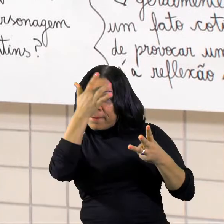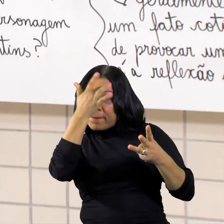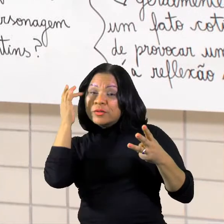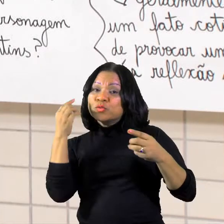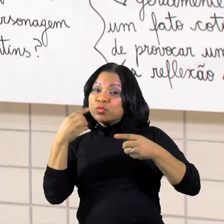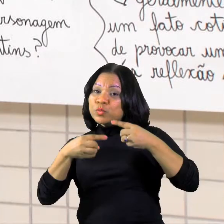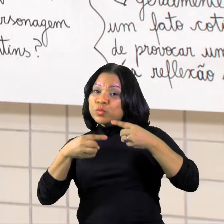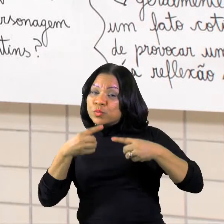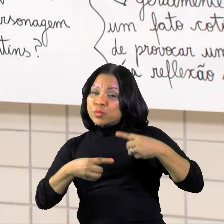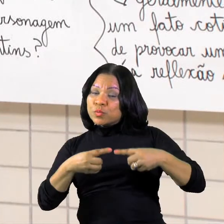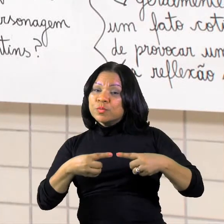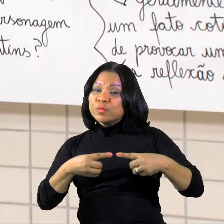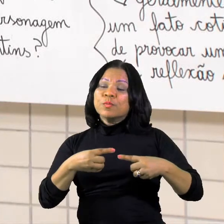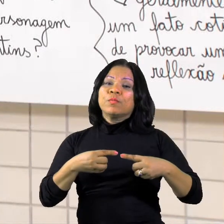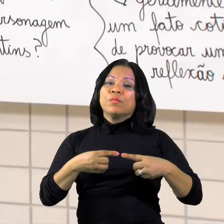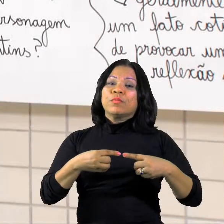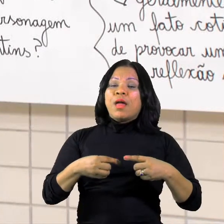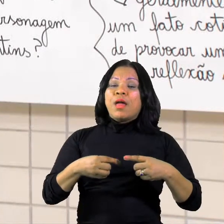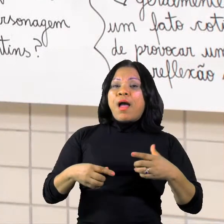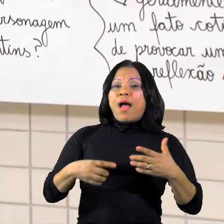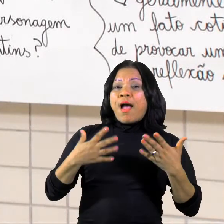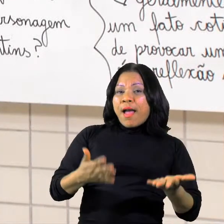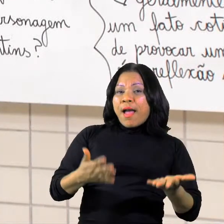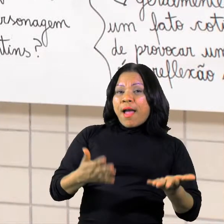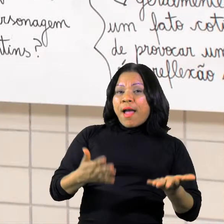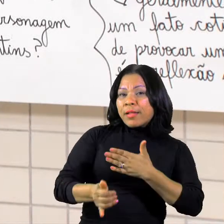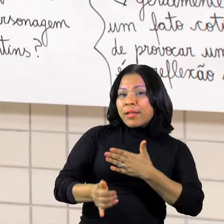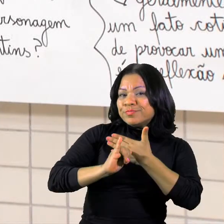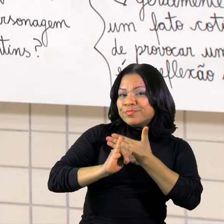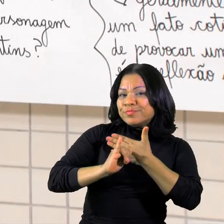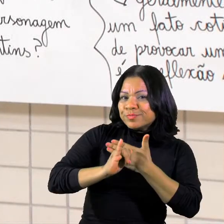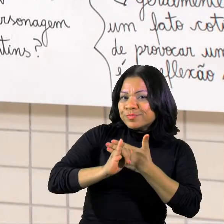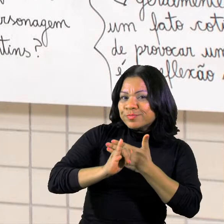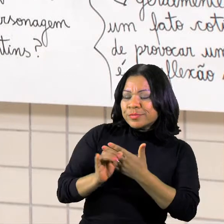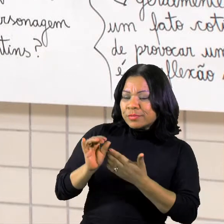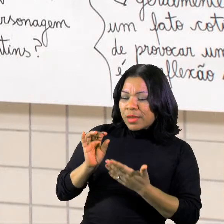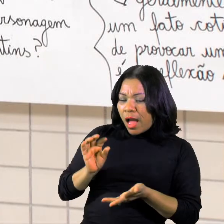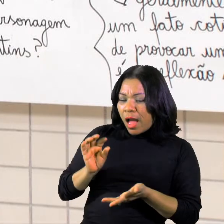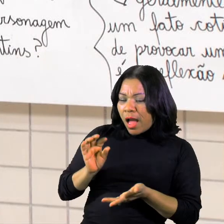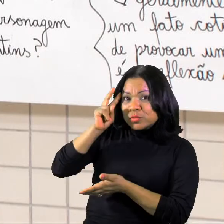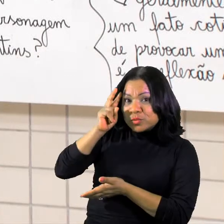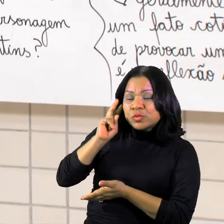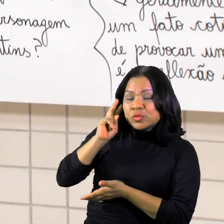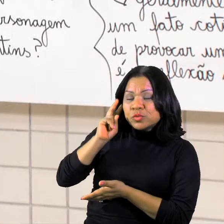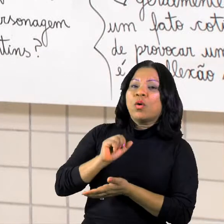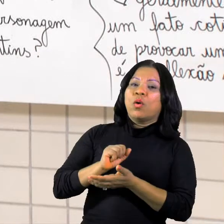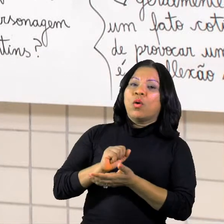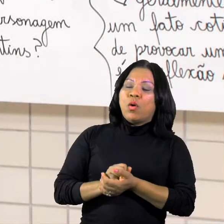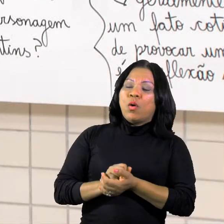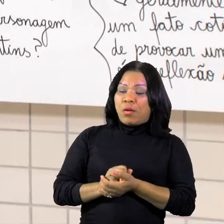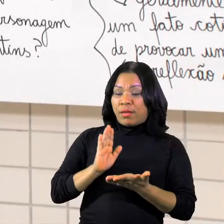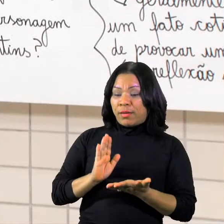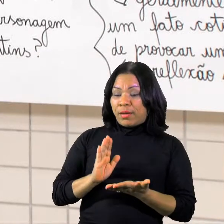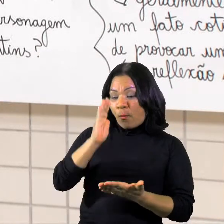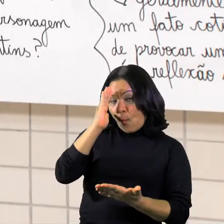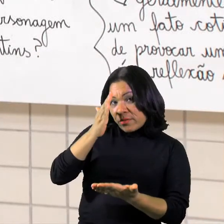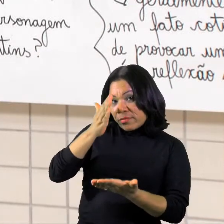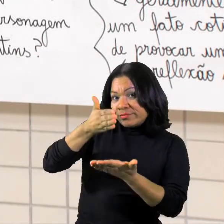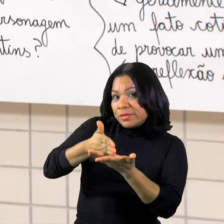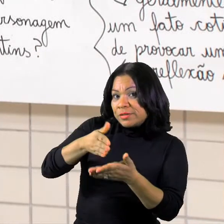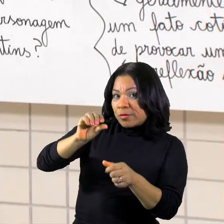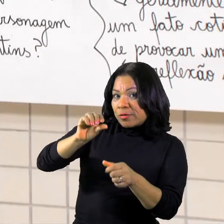ela faz o quê? Ela narra um fato com a intenção de fazer uma reflexão. Então,